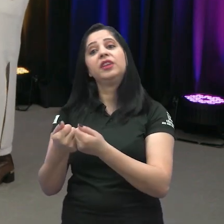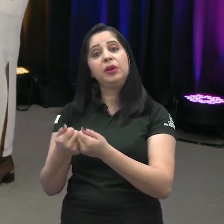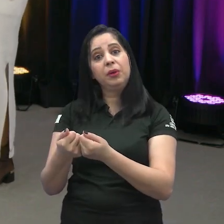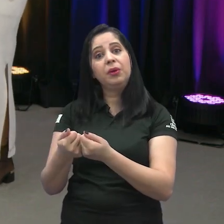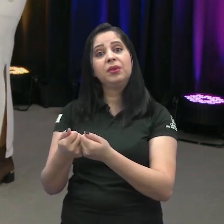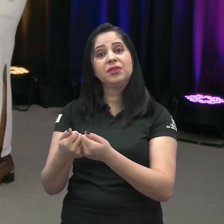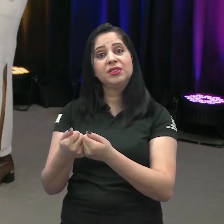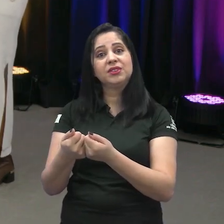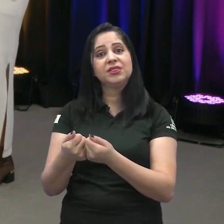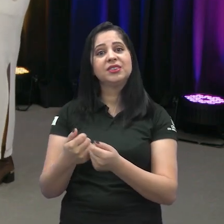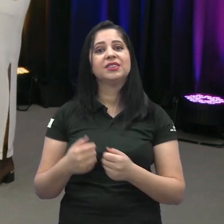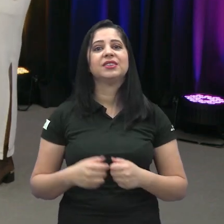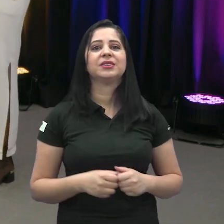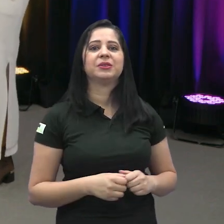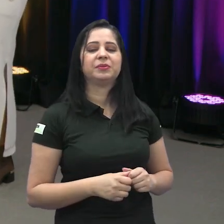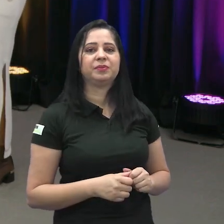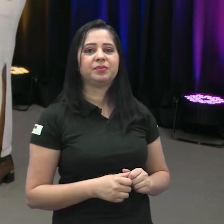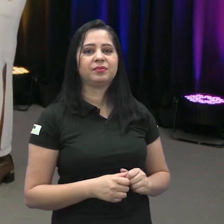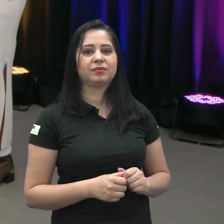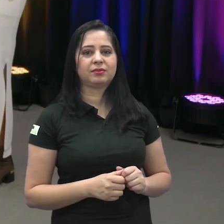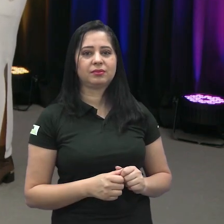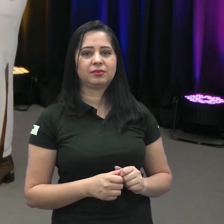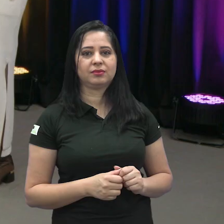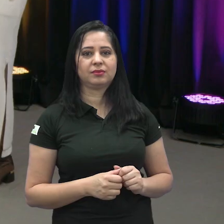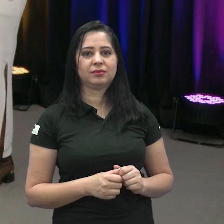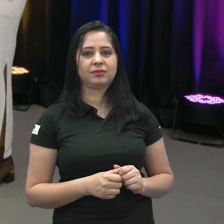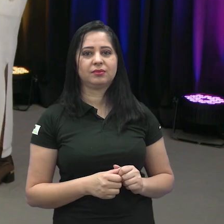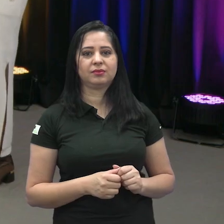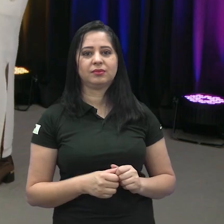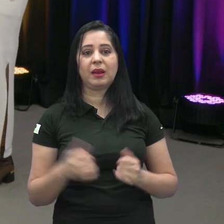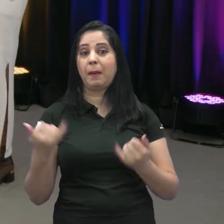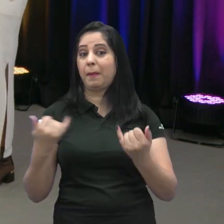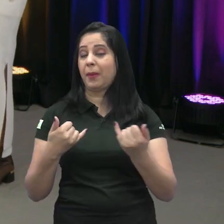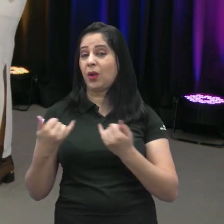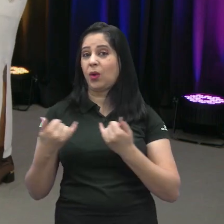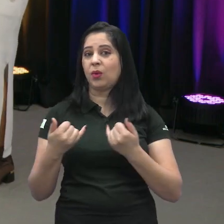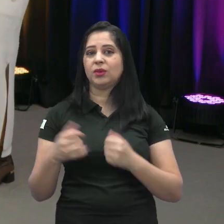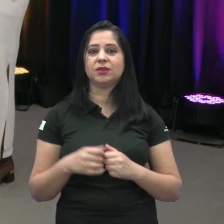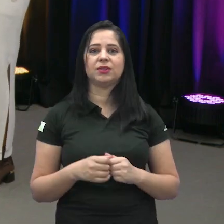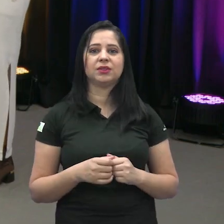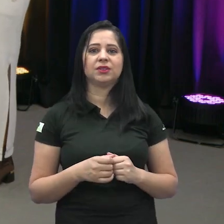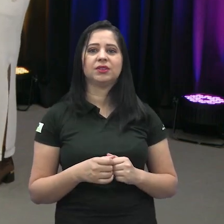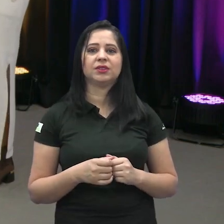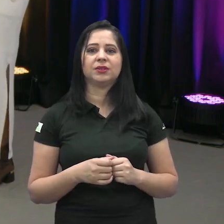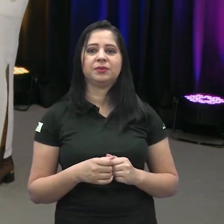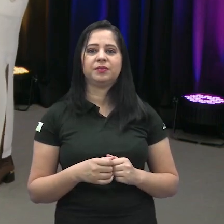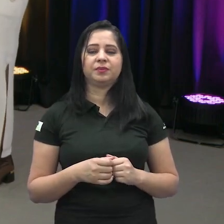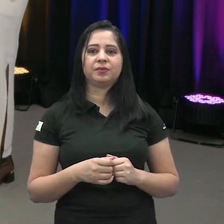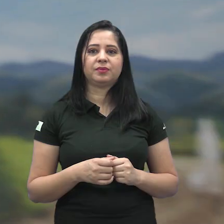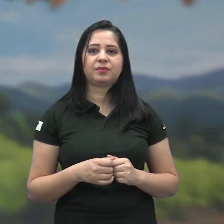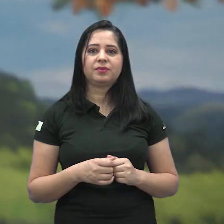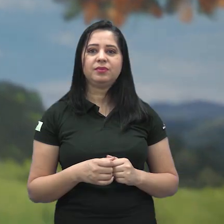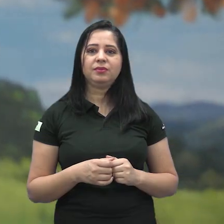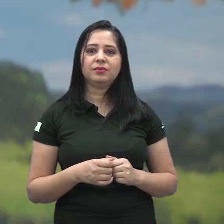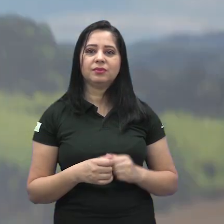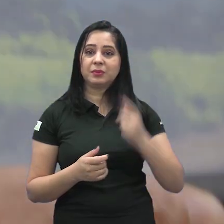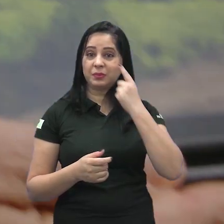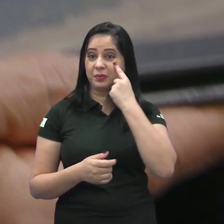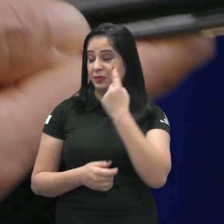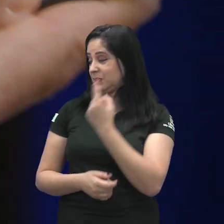maravilhoso essa nova possibilidade aí. Então, tá aqui. Conta um pouquinho quando você vai Deixa eu achar mostrando. o ângulo certo